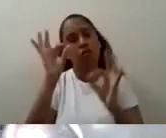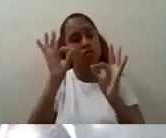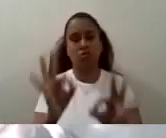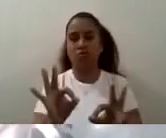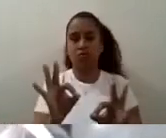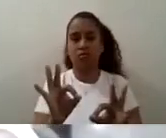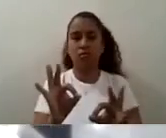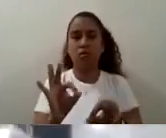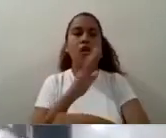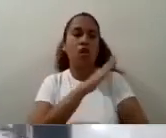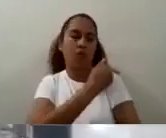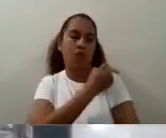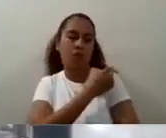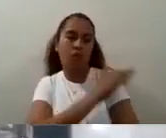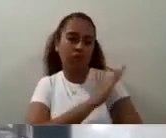religiosa.